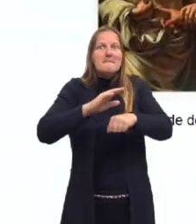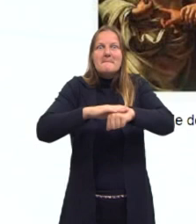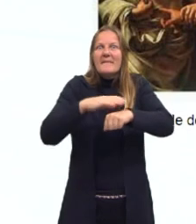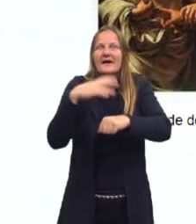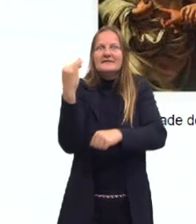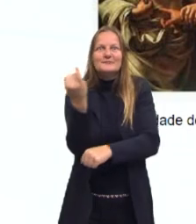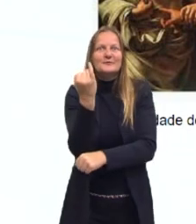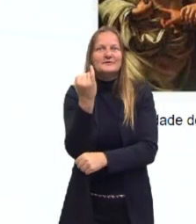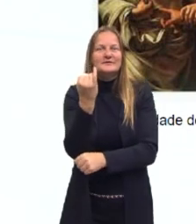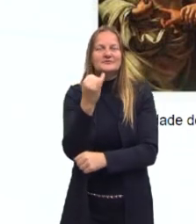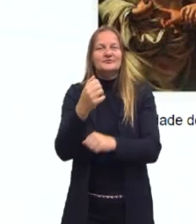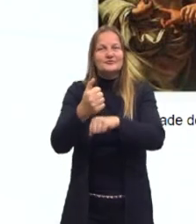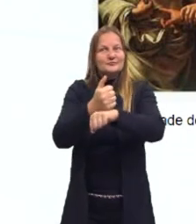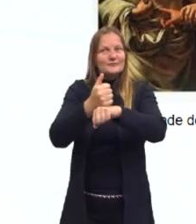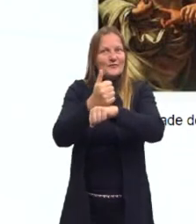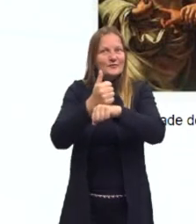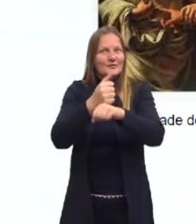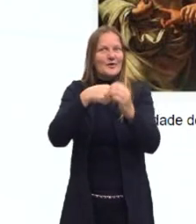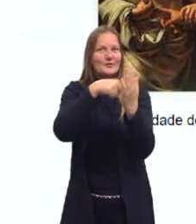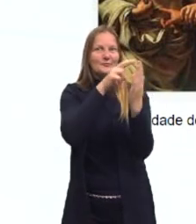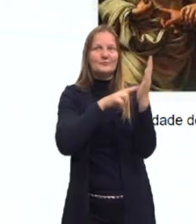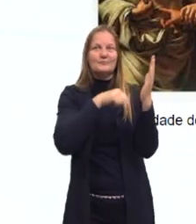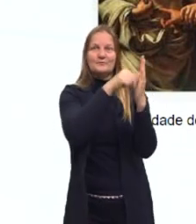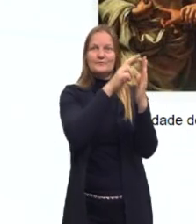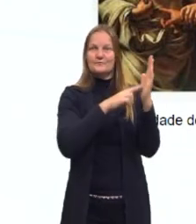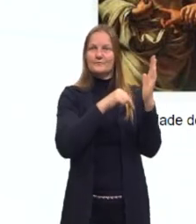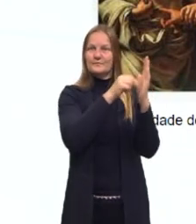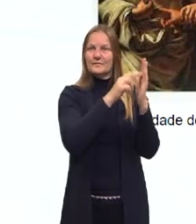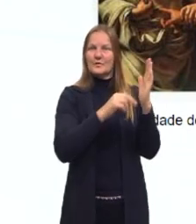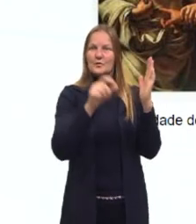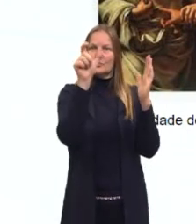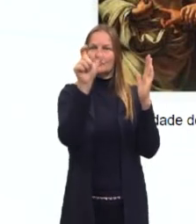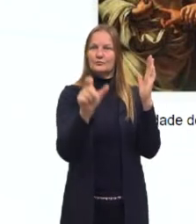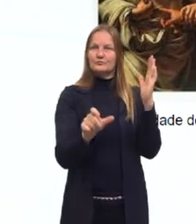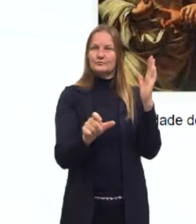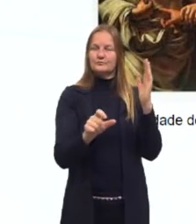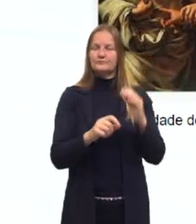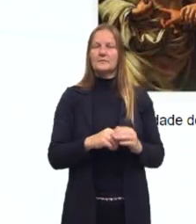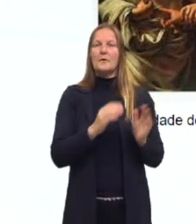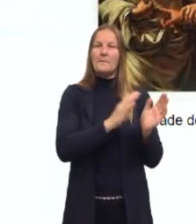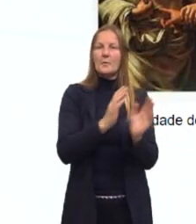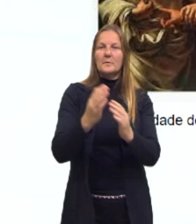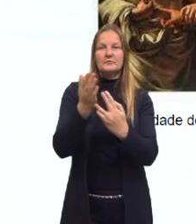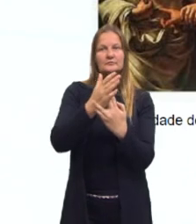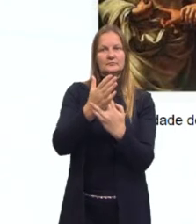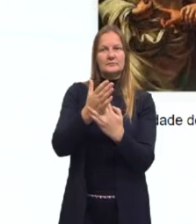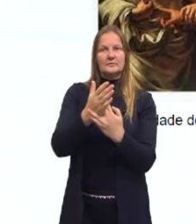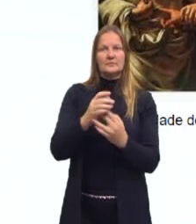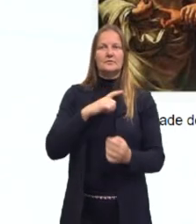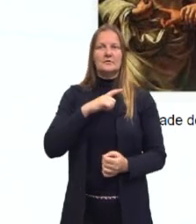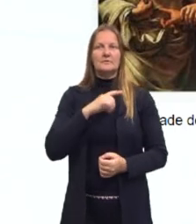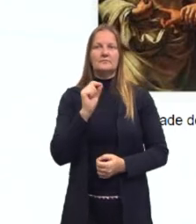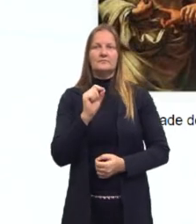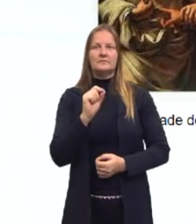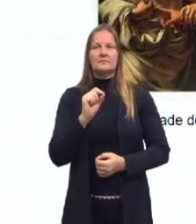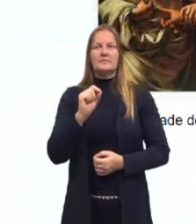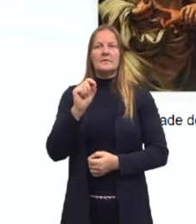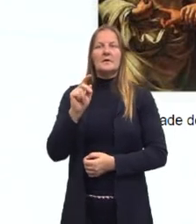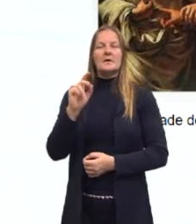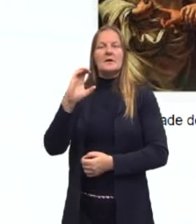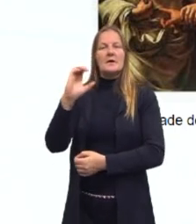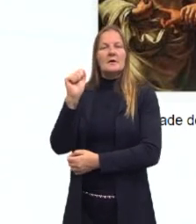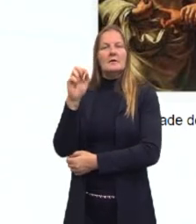pintores Então tá vamos lá para os principais pintores deste período barroco nós temos o